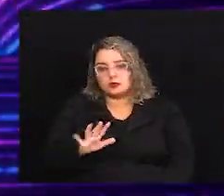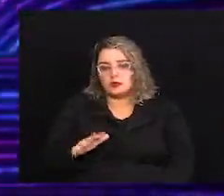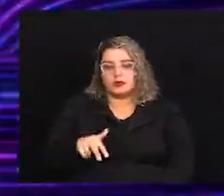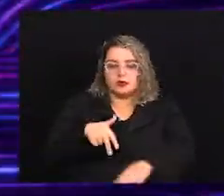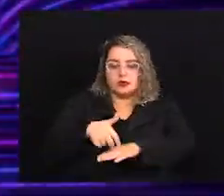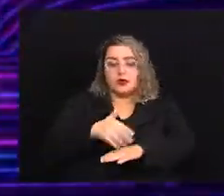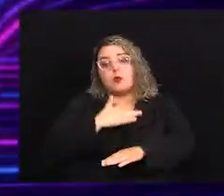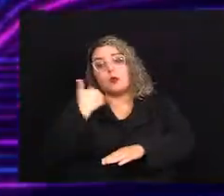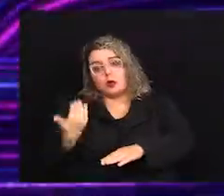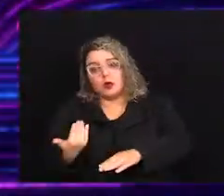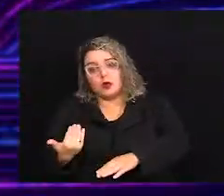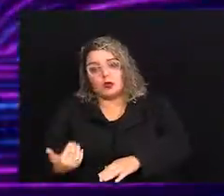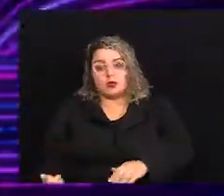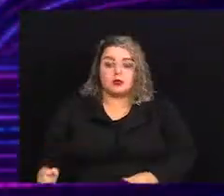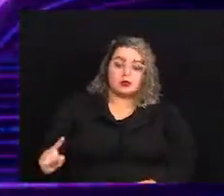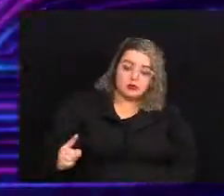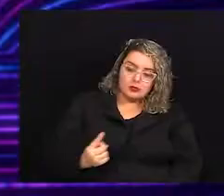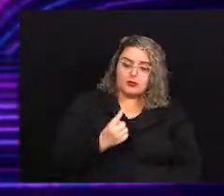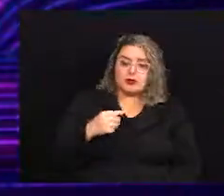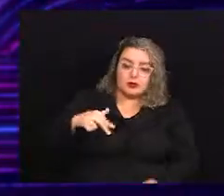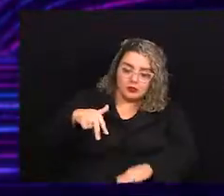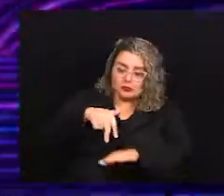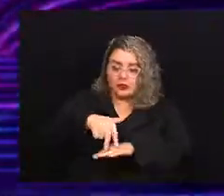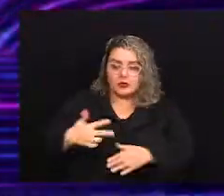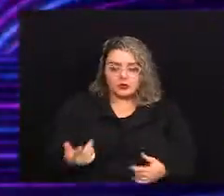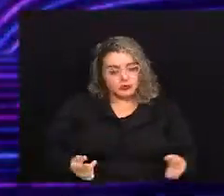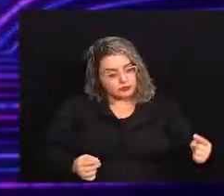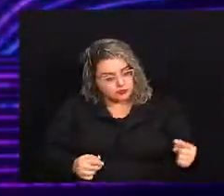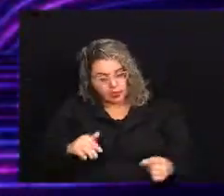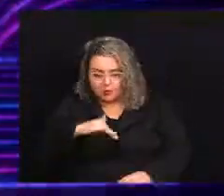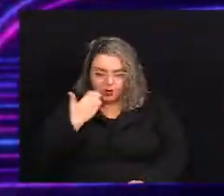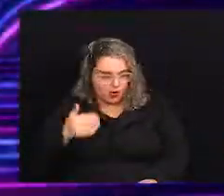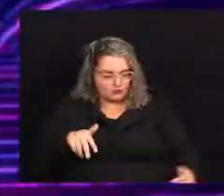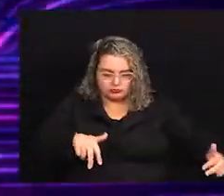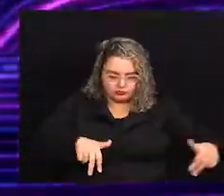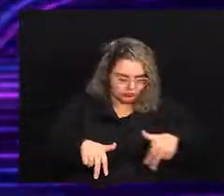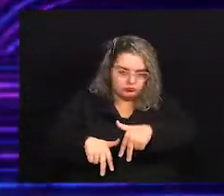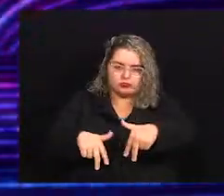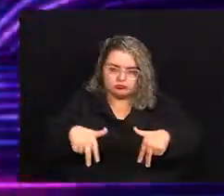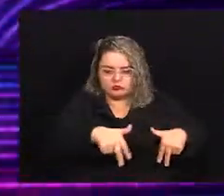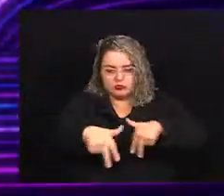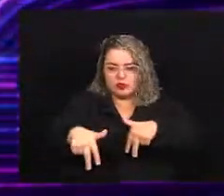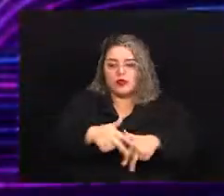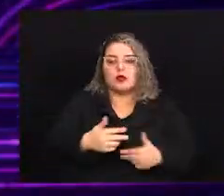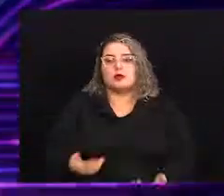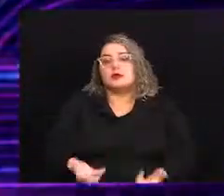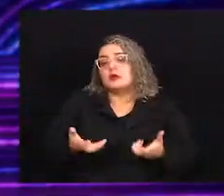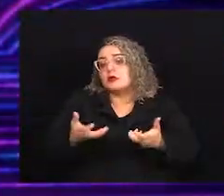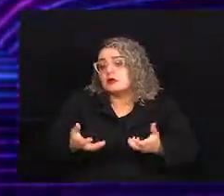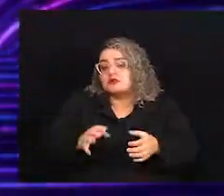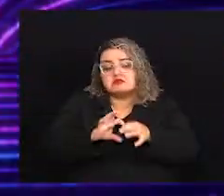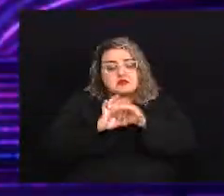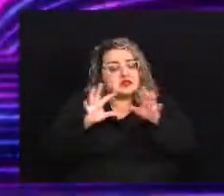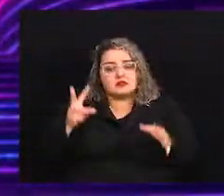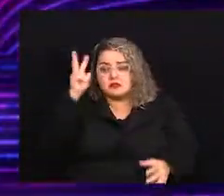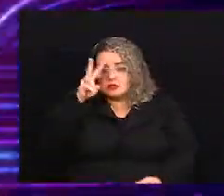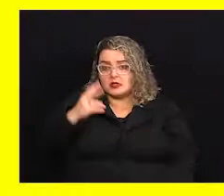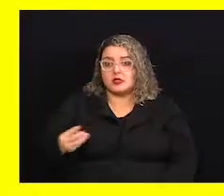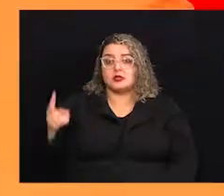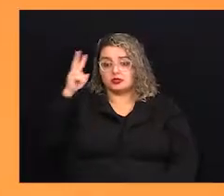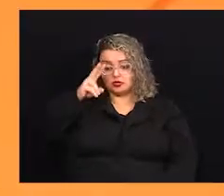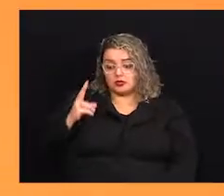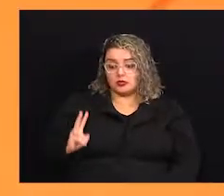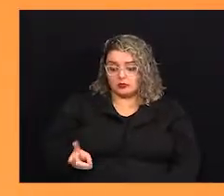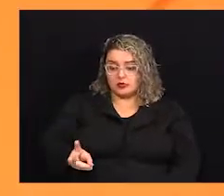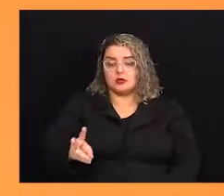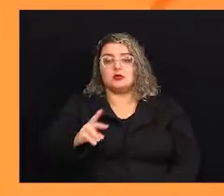morrem, entendeu? E surgem outros protagonistas. Você pode contar uma história como você quiser, desde que essa história se sustente.